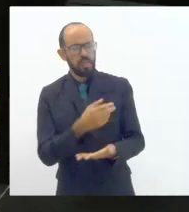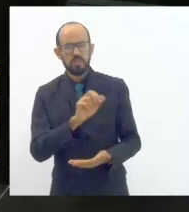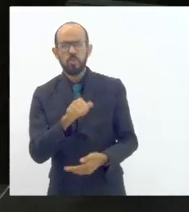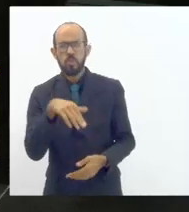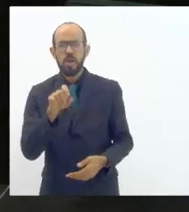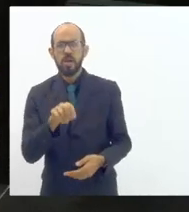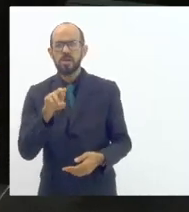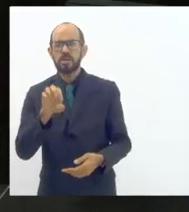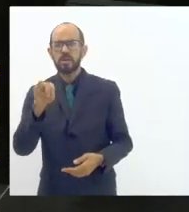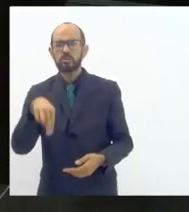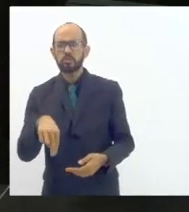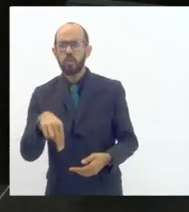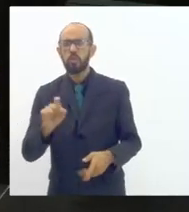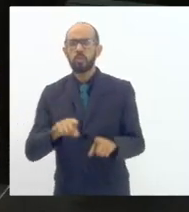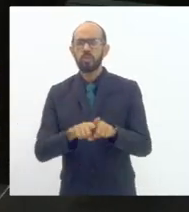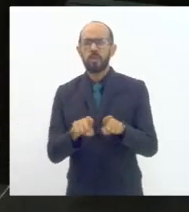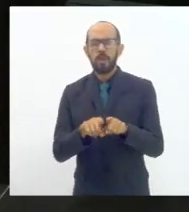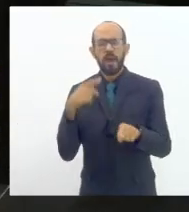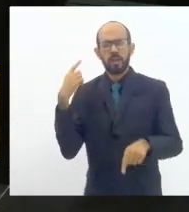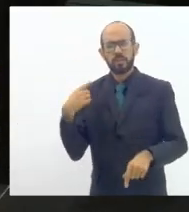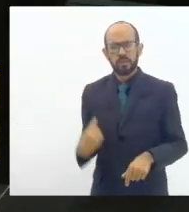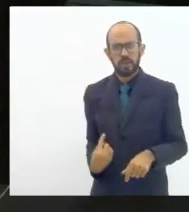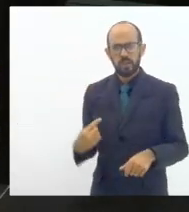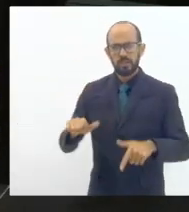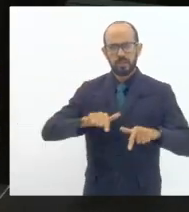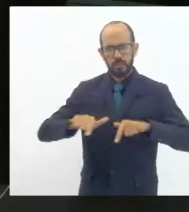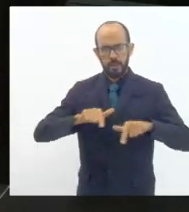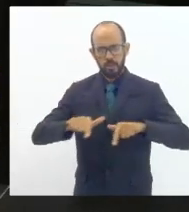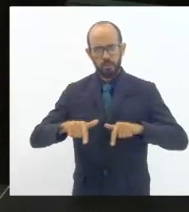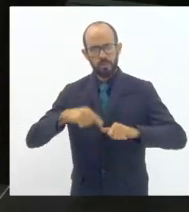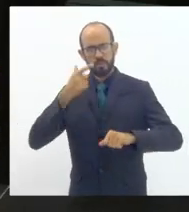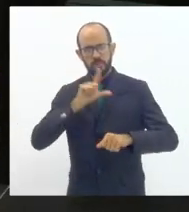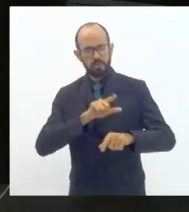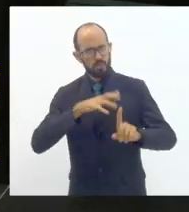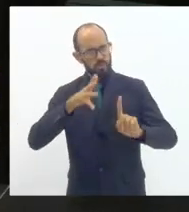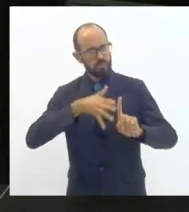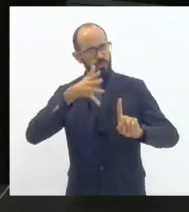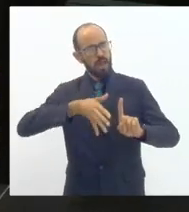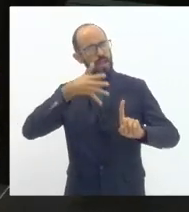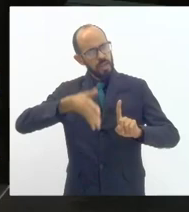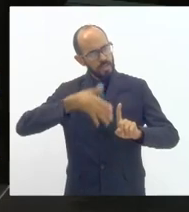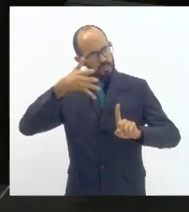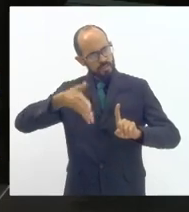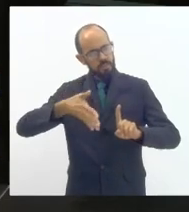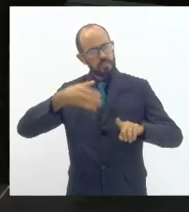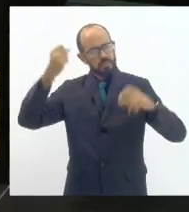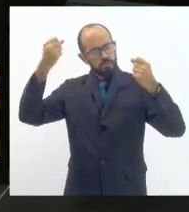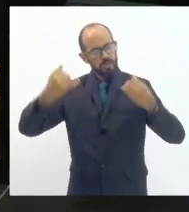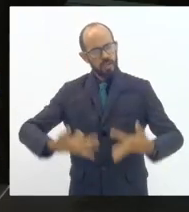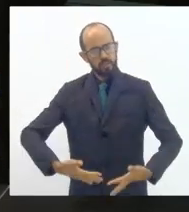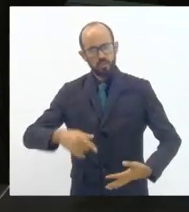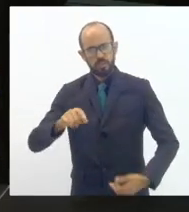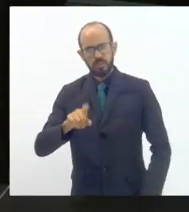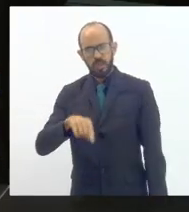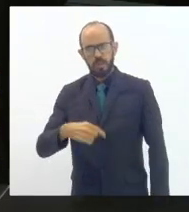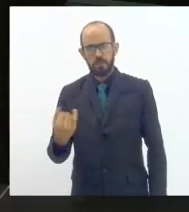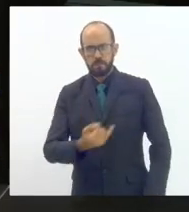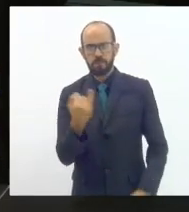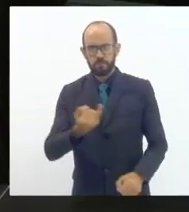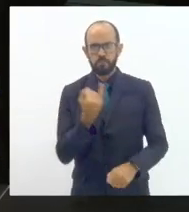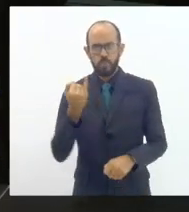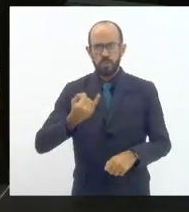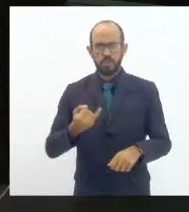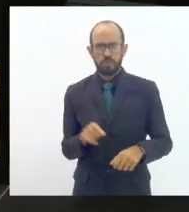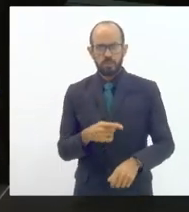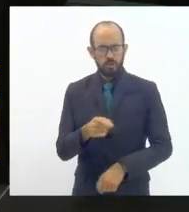time, trabalharam muito para que vocês tivessem palestras, exposições que vão ser muito importantes para que vocês possam